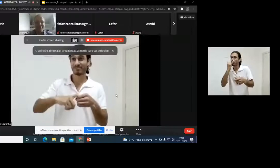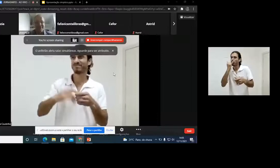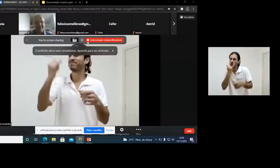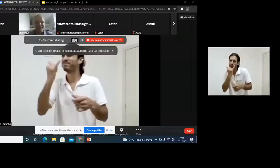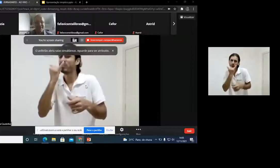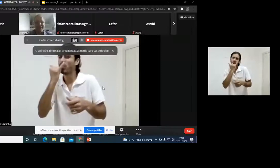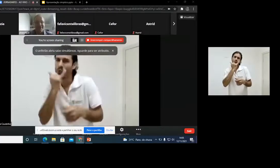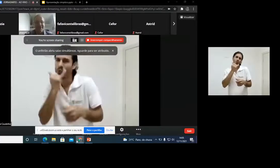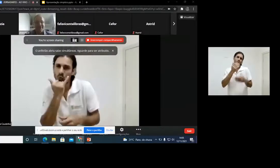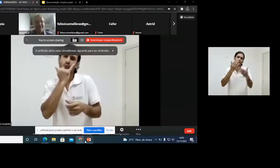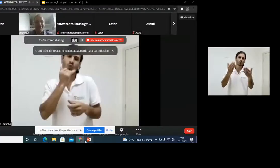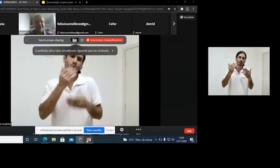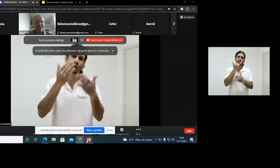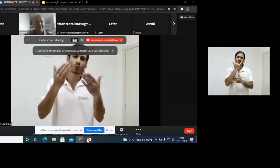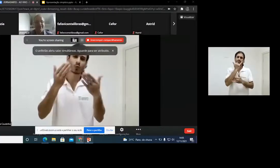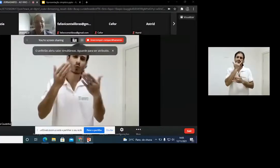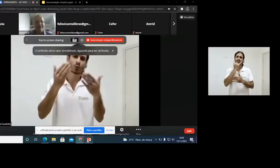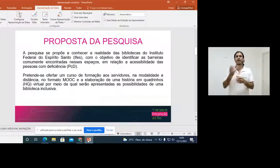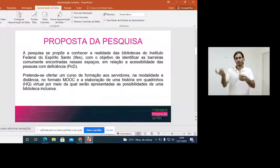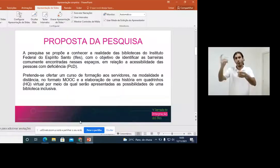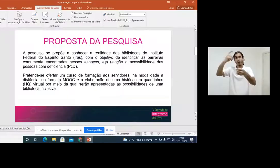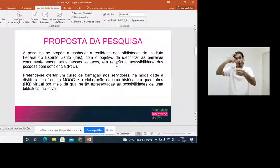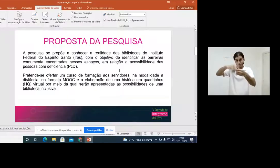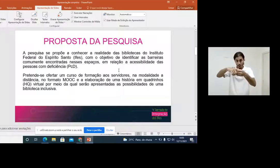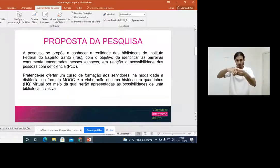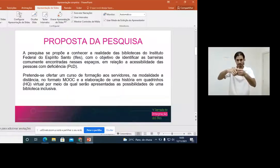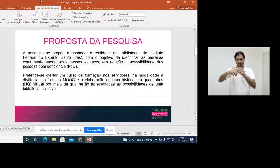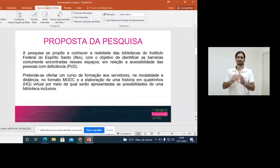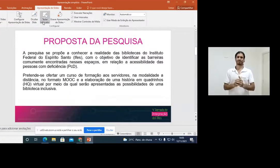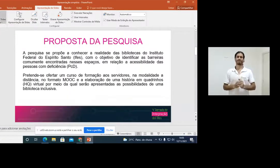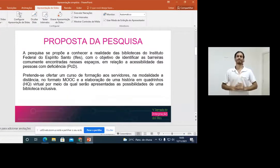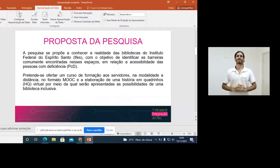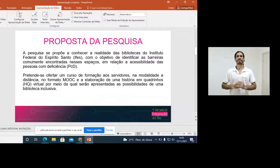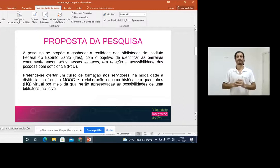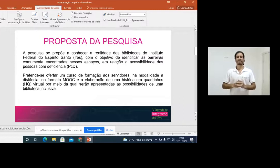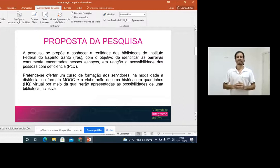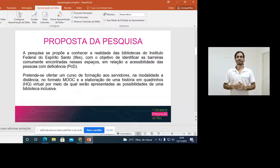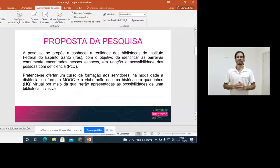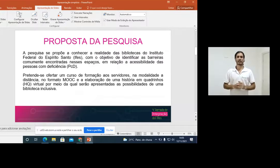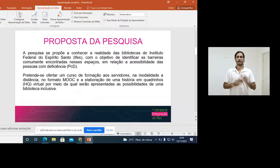gente. Vamos voltar de onde eu parei. Sem problemas.